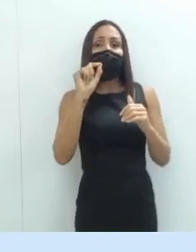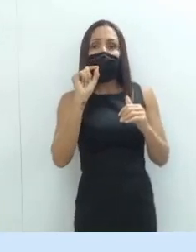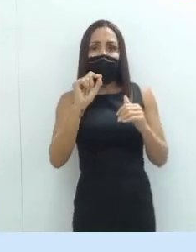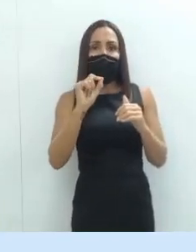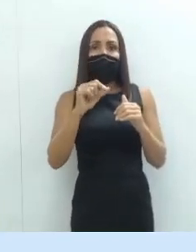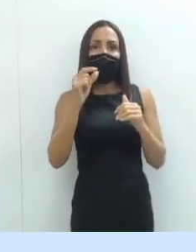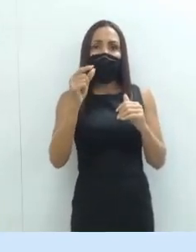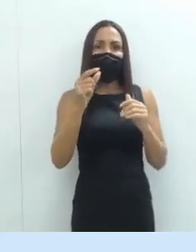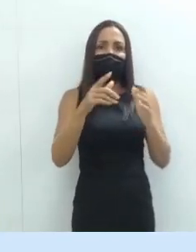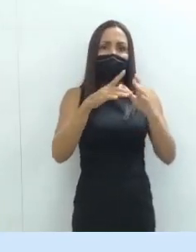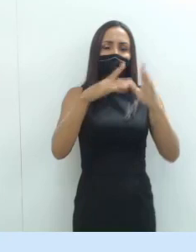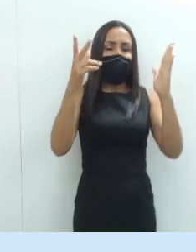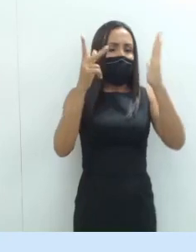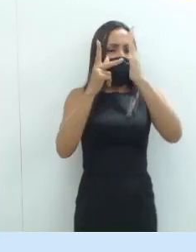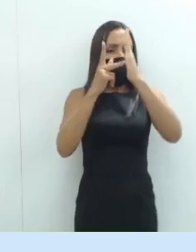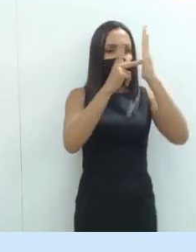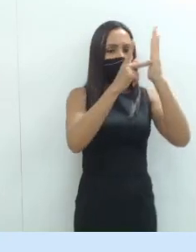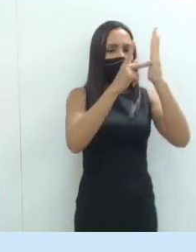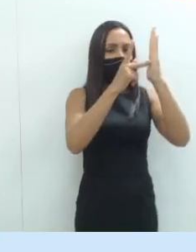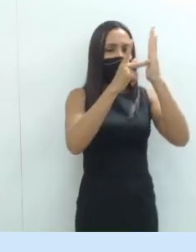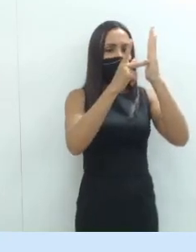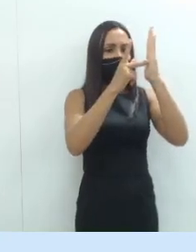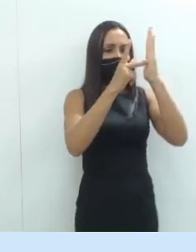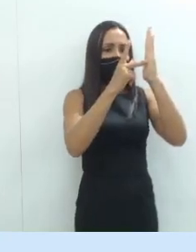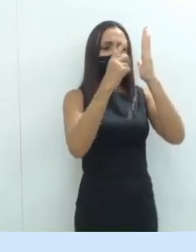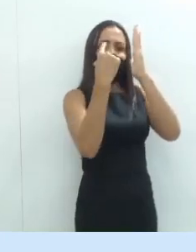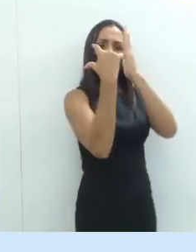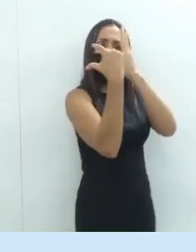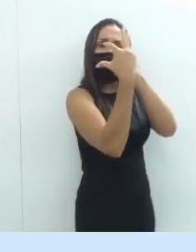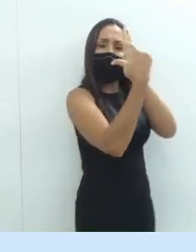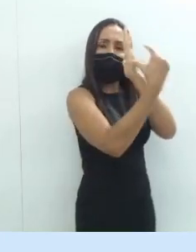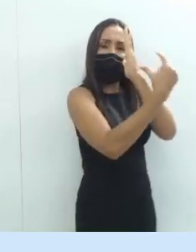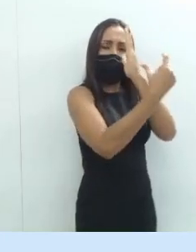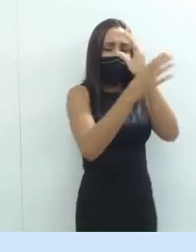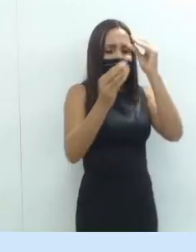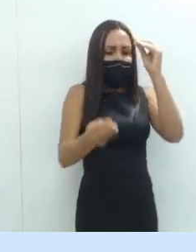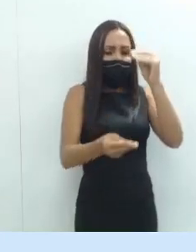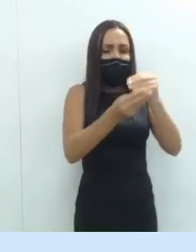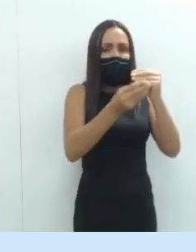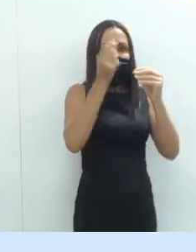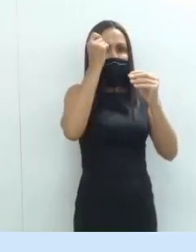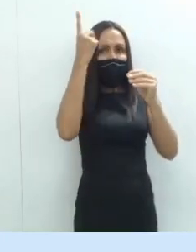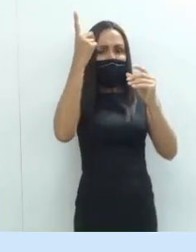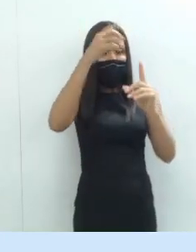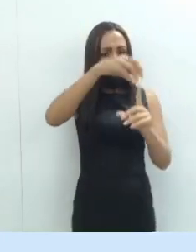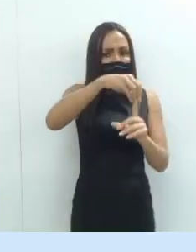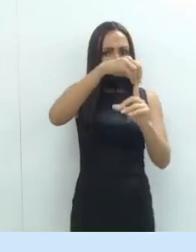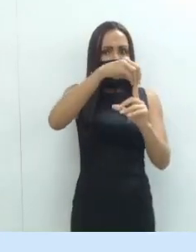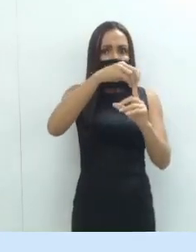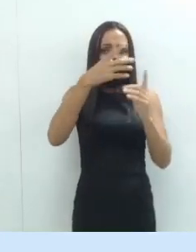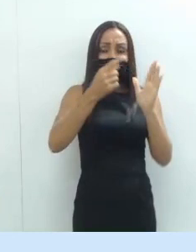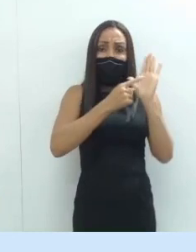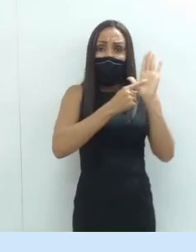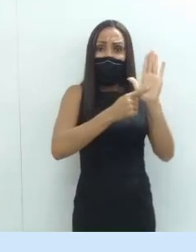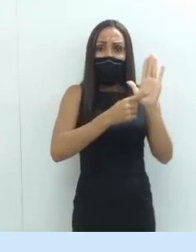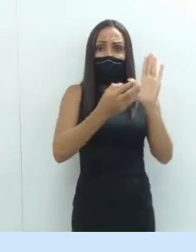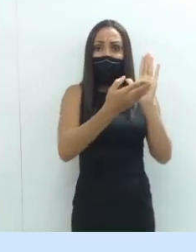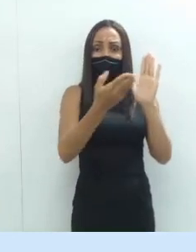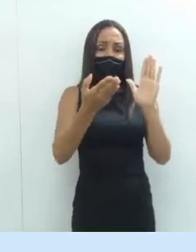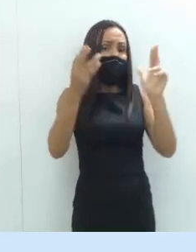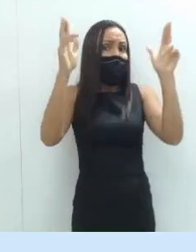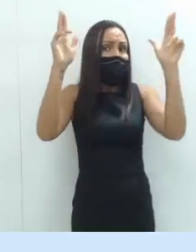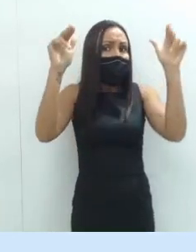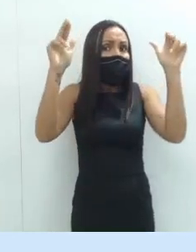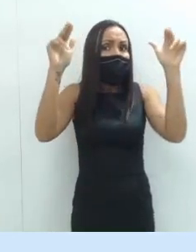a parte do parágrafo que vai resumir qual é a ideia principal dele, certo? Vai mostrar pra gente qual é o